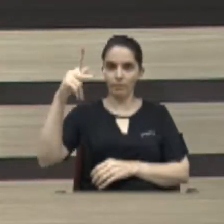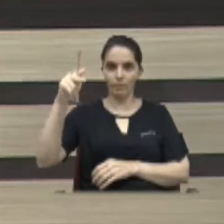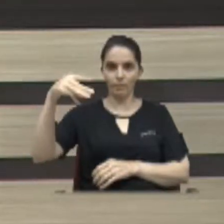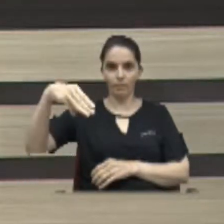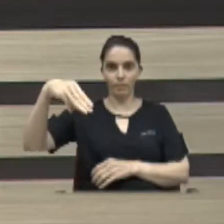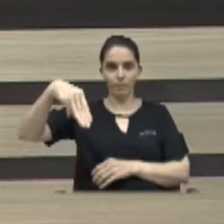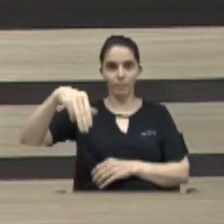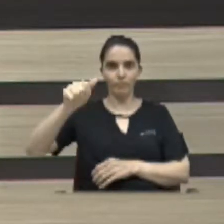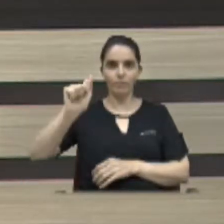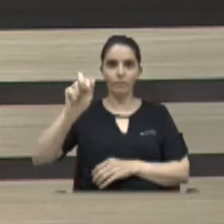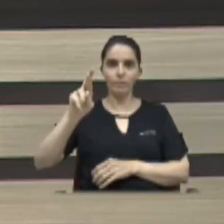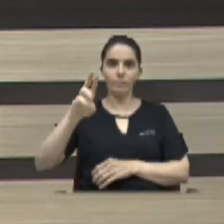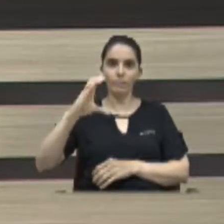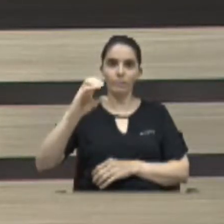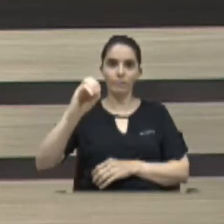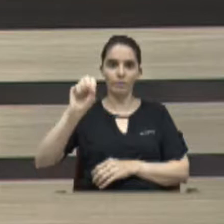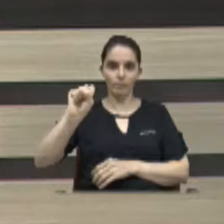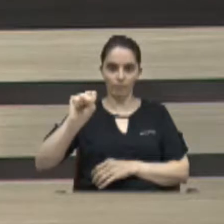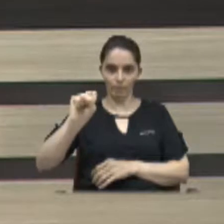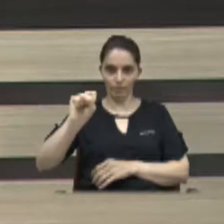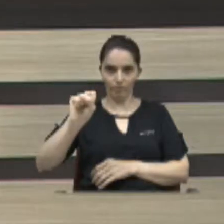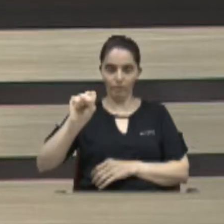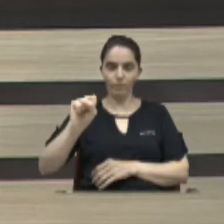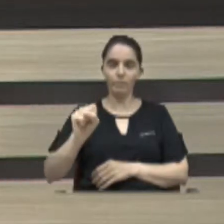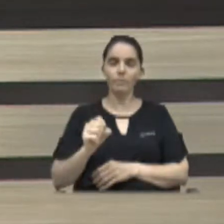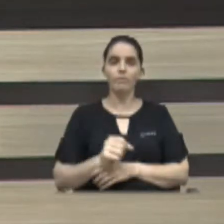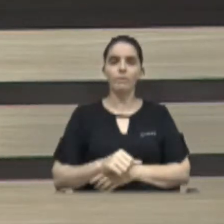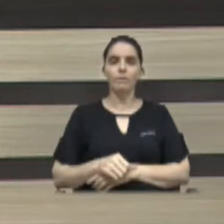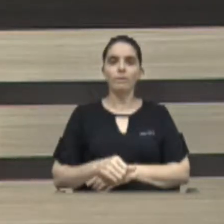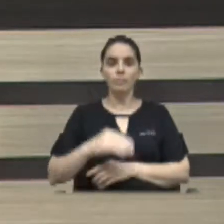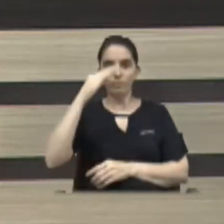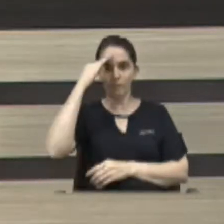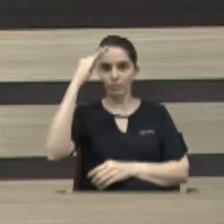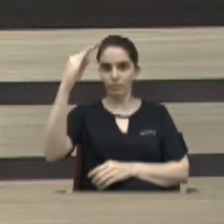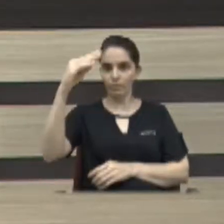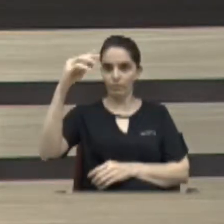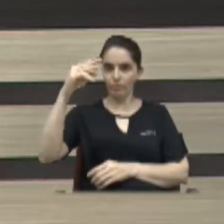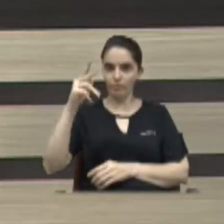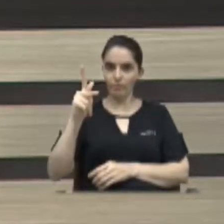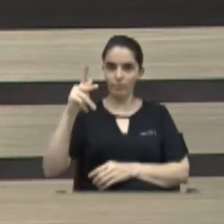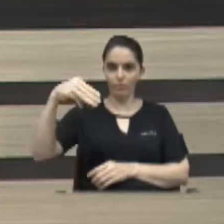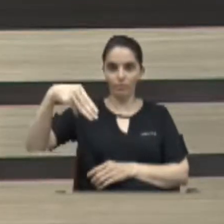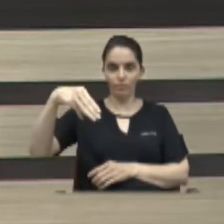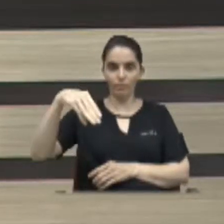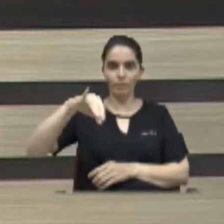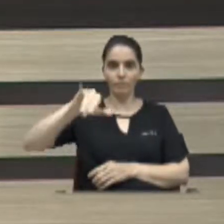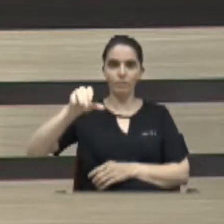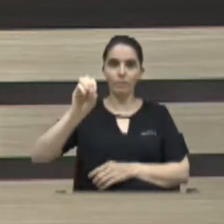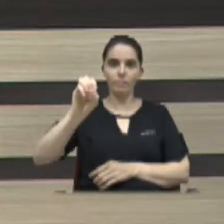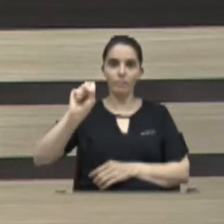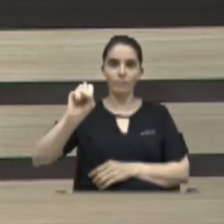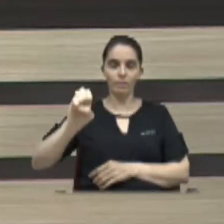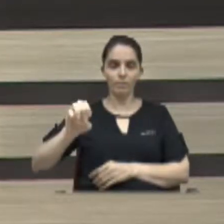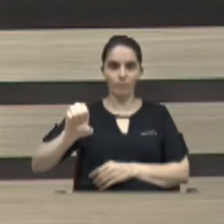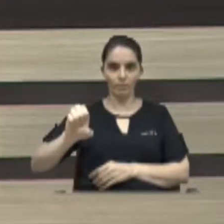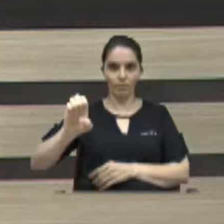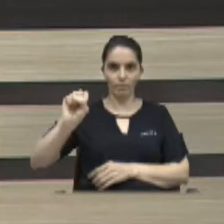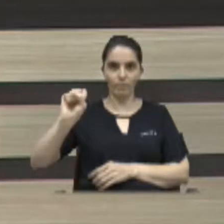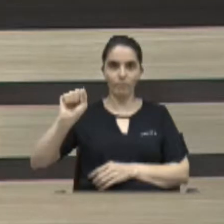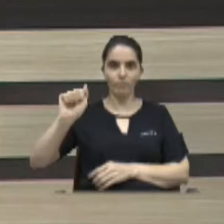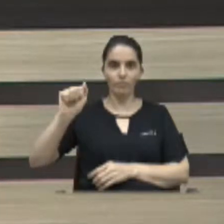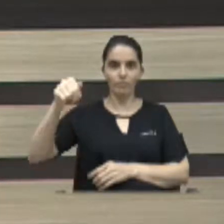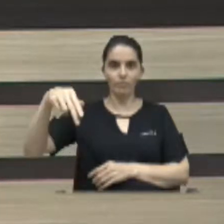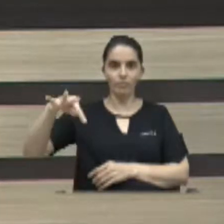Marcos Antônio Cordaço dos Passos e soldado PM José Maurício dos Santos. Vereador